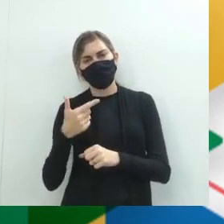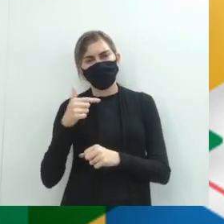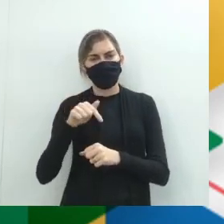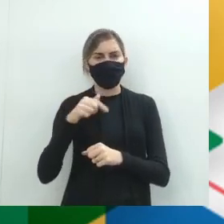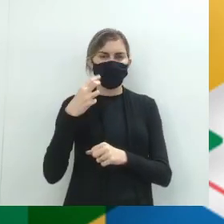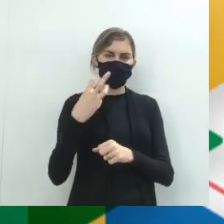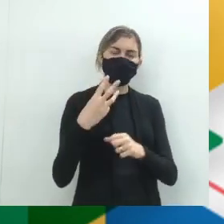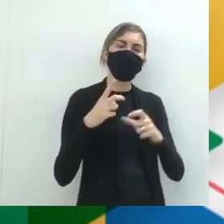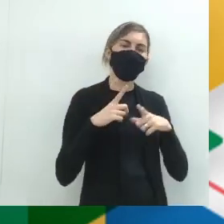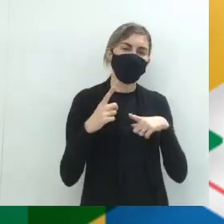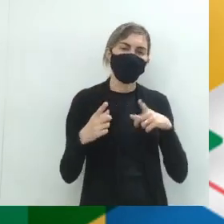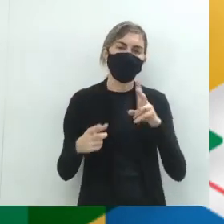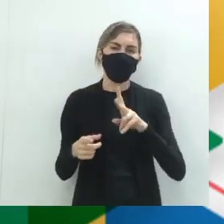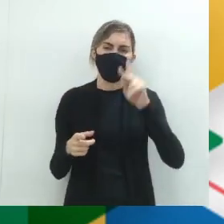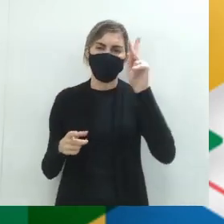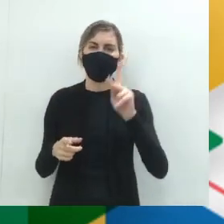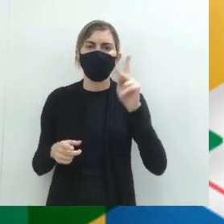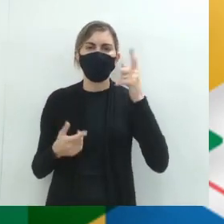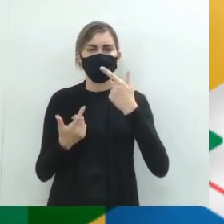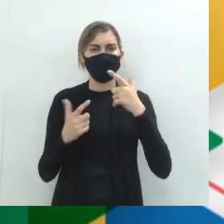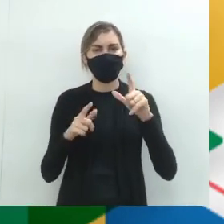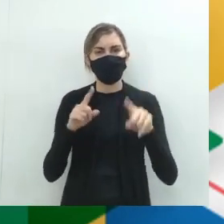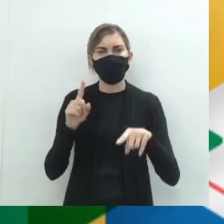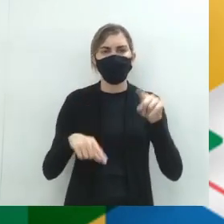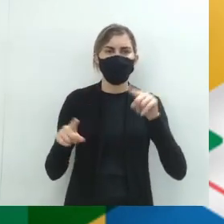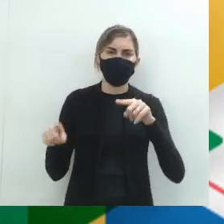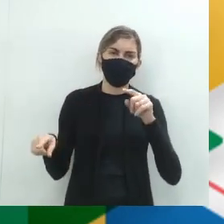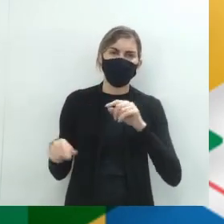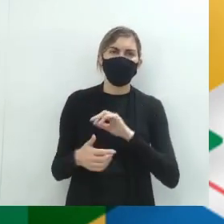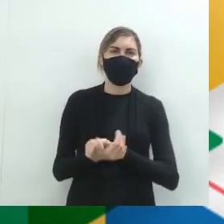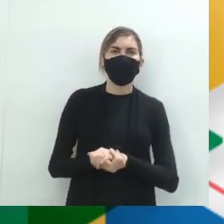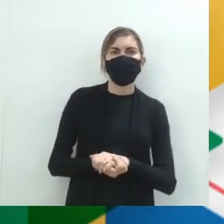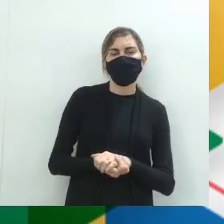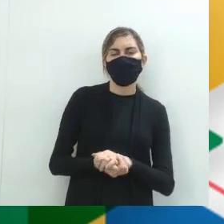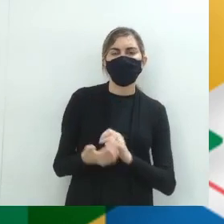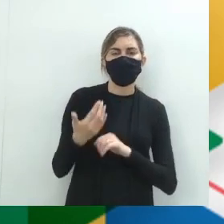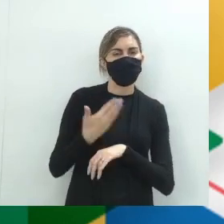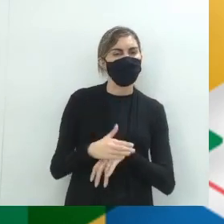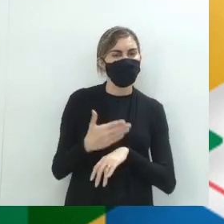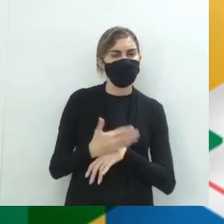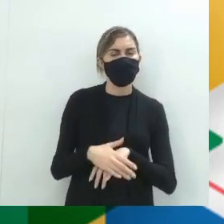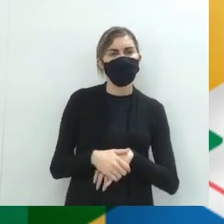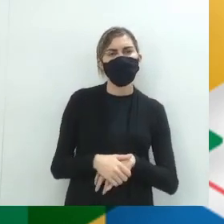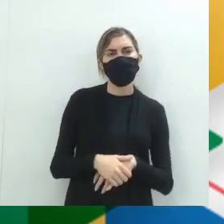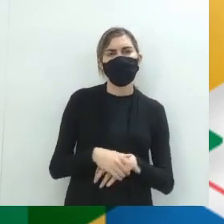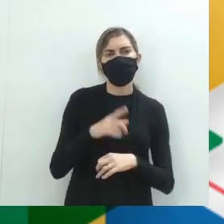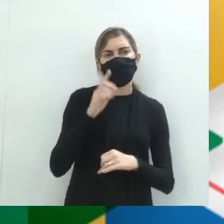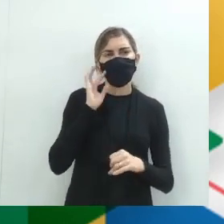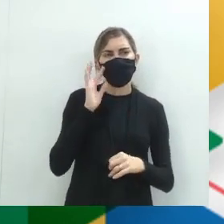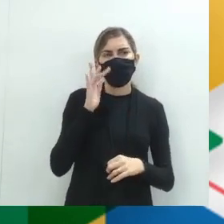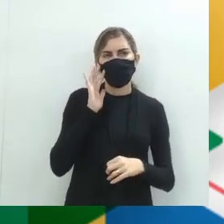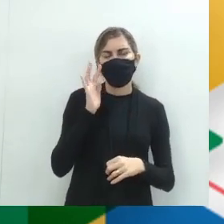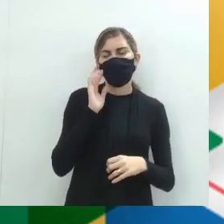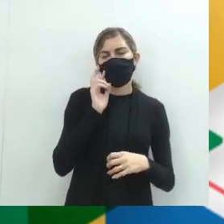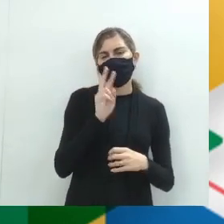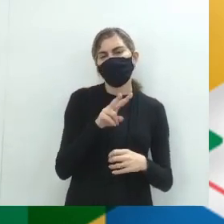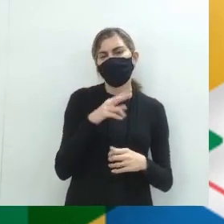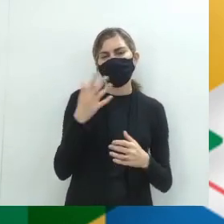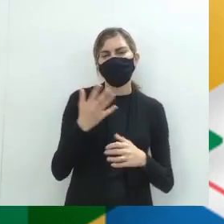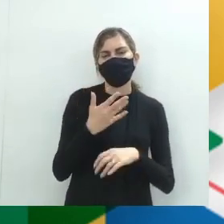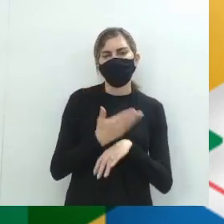tem em Kelvin. E a outra forma, meu povo, é a variação. Bora praticar? A teoria foi vista, agora